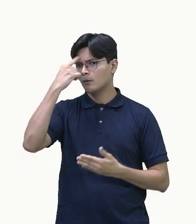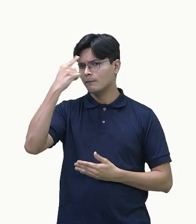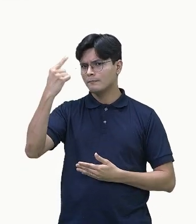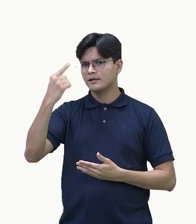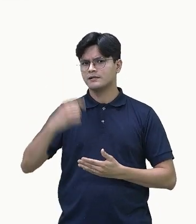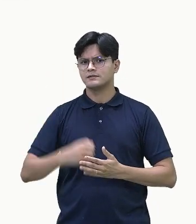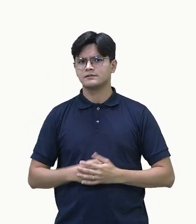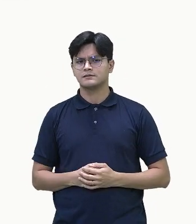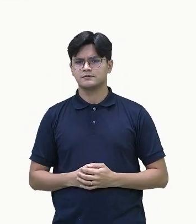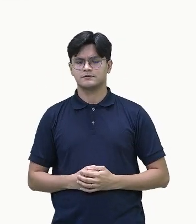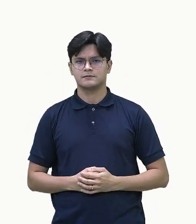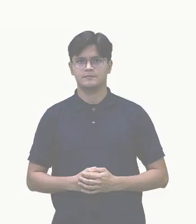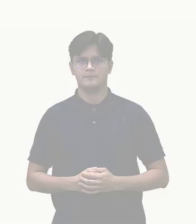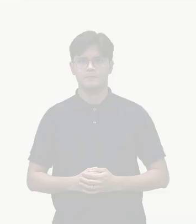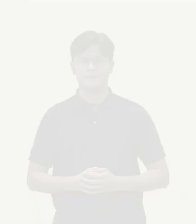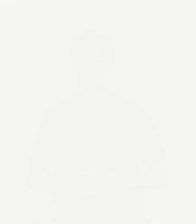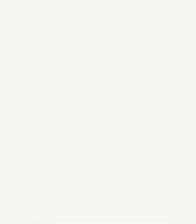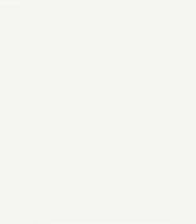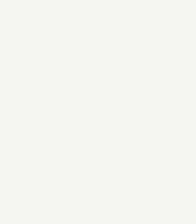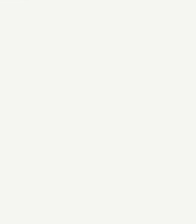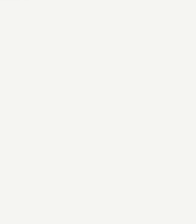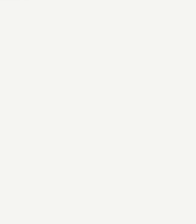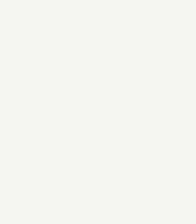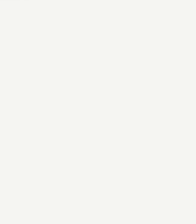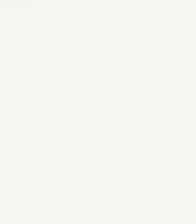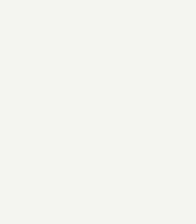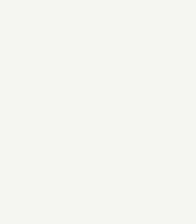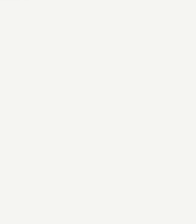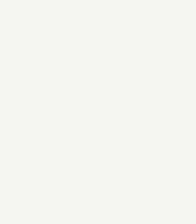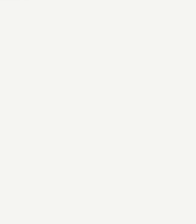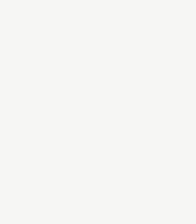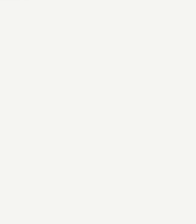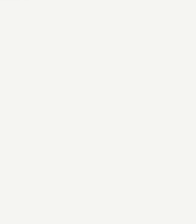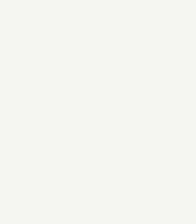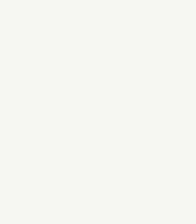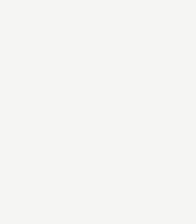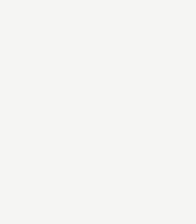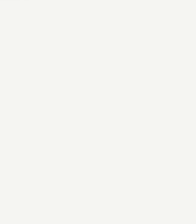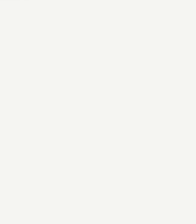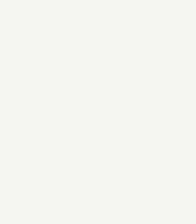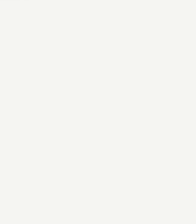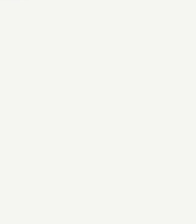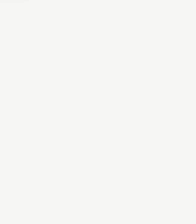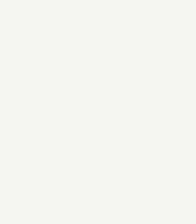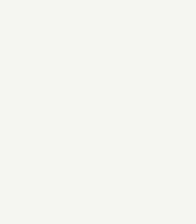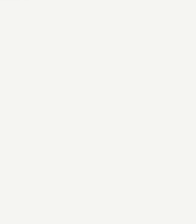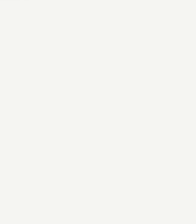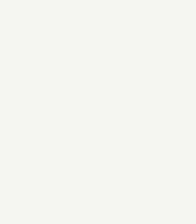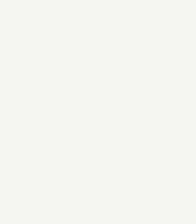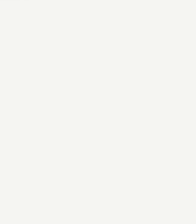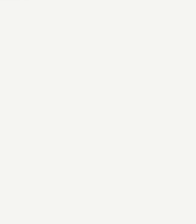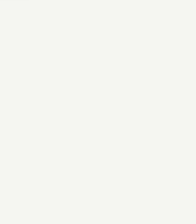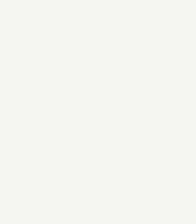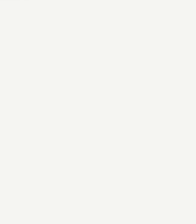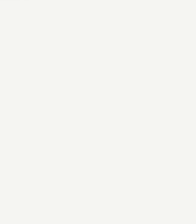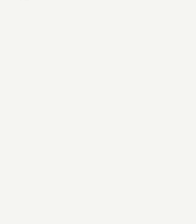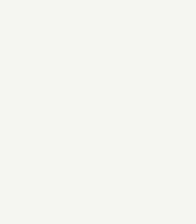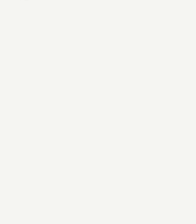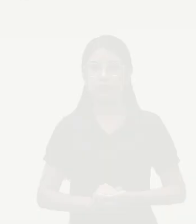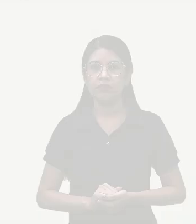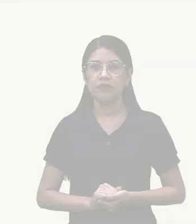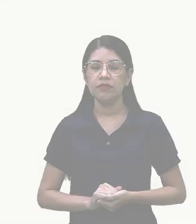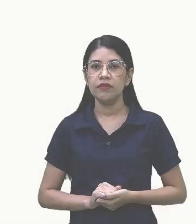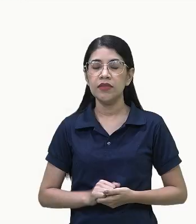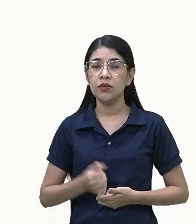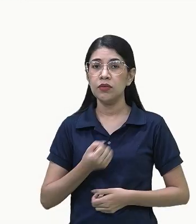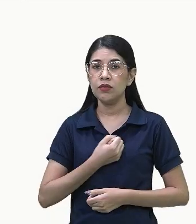temos aqui de números pares? 2, 4, 6. Aí você pode pensar o seguinte, mas professor,